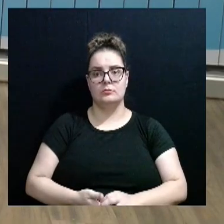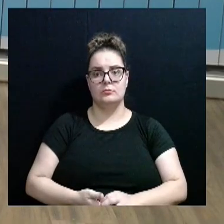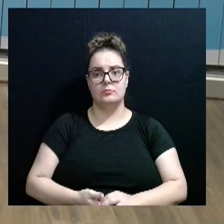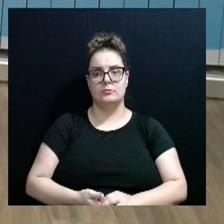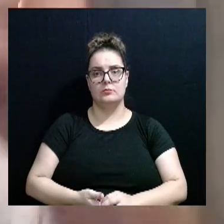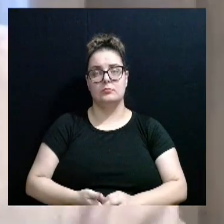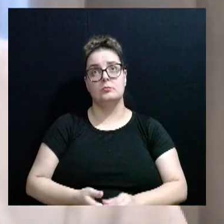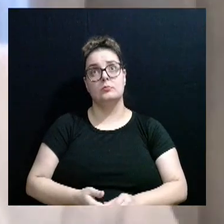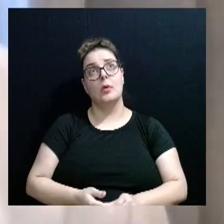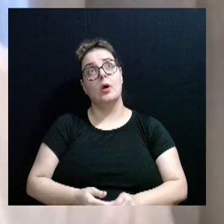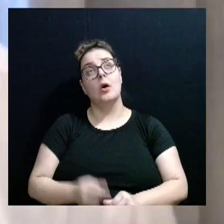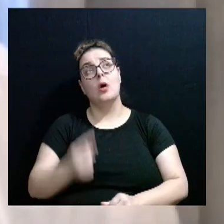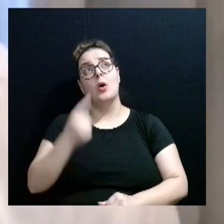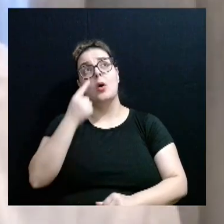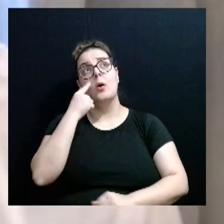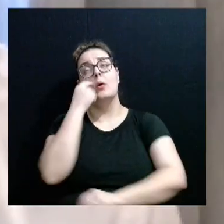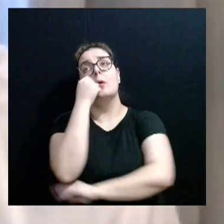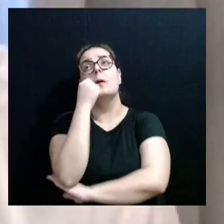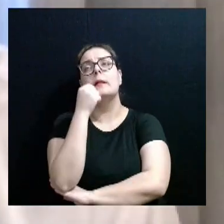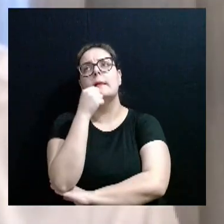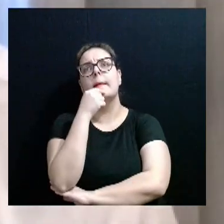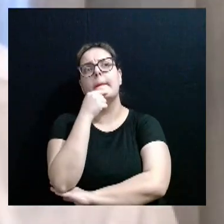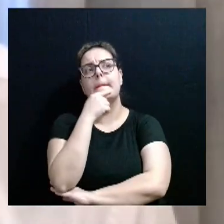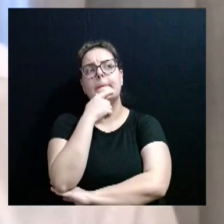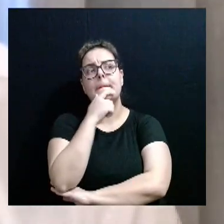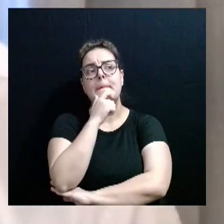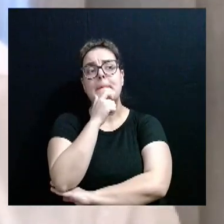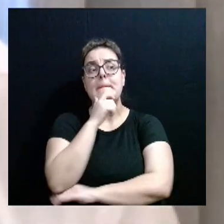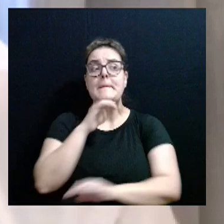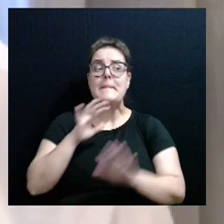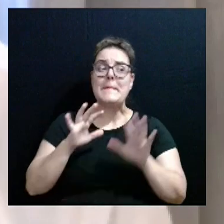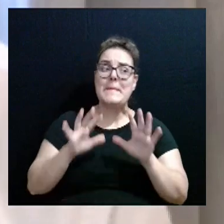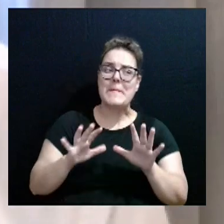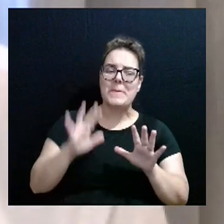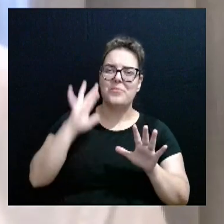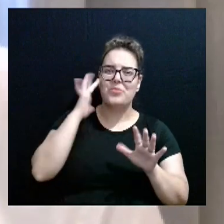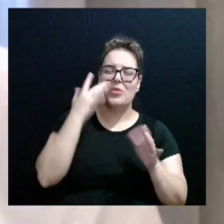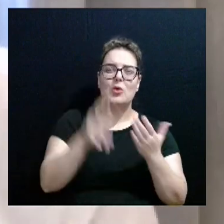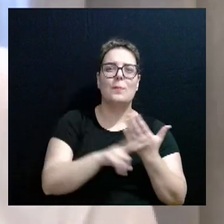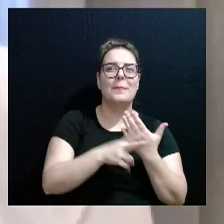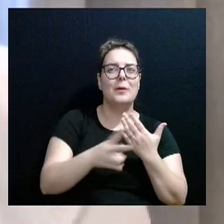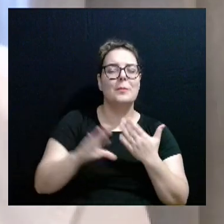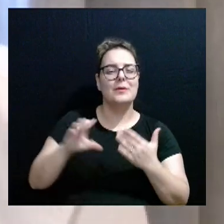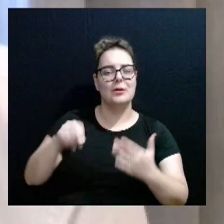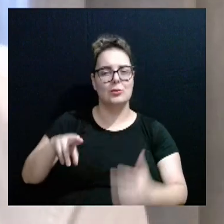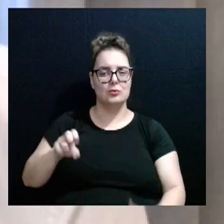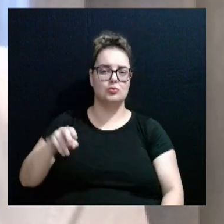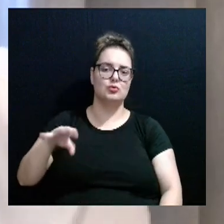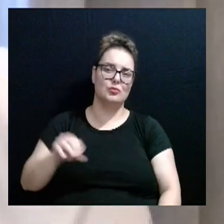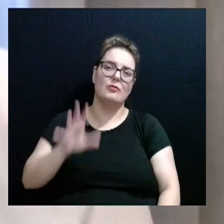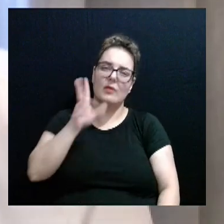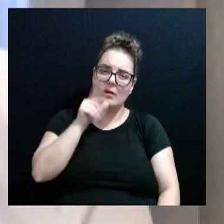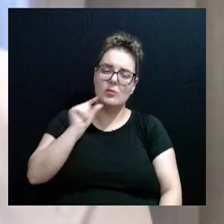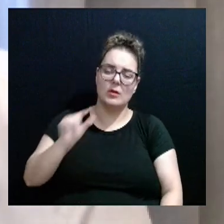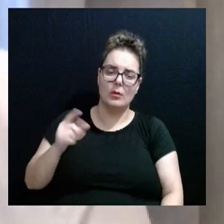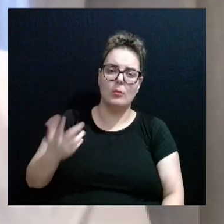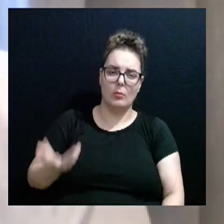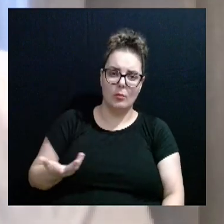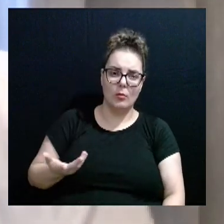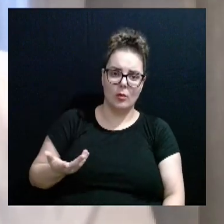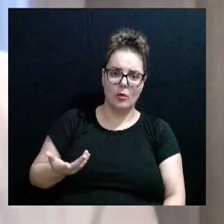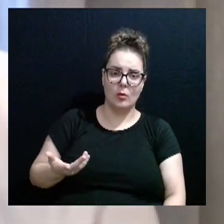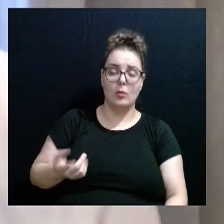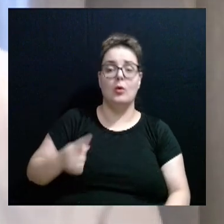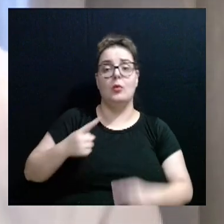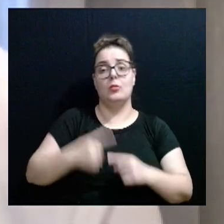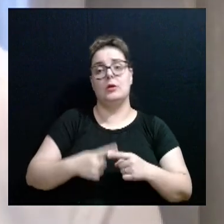Olha, eu acho que o impacto para o consumo ele vai levar algum tempo, né? Porque você tem ainda a